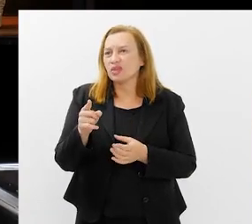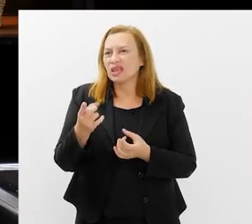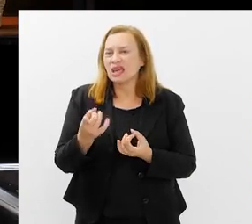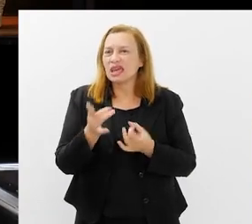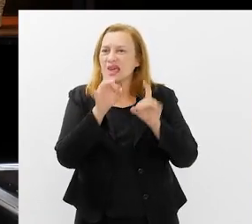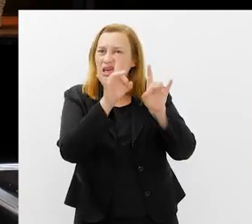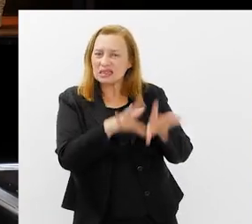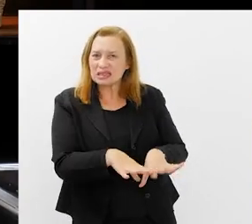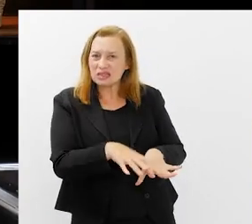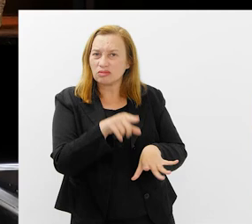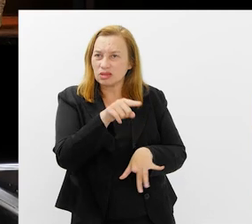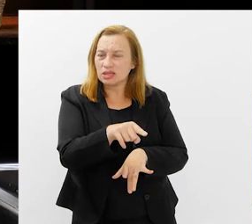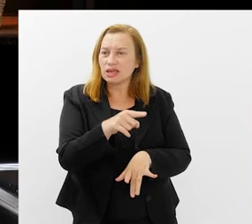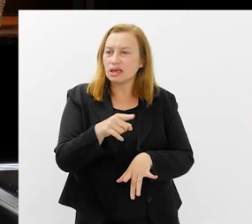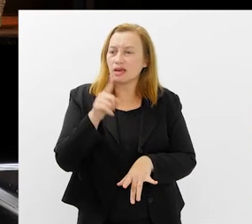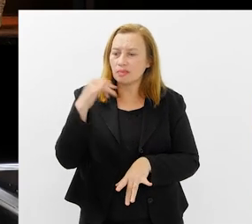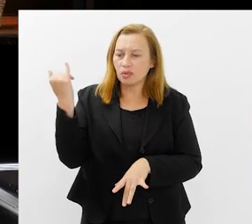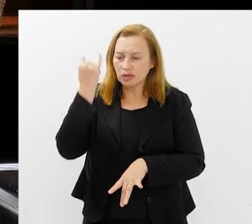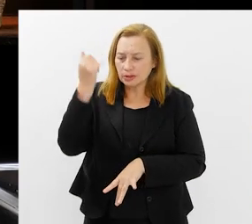ponto importante que,